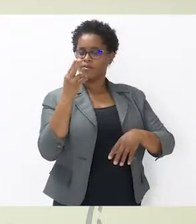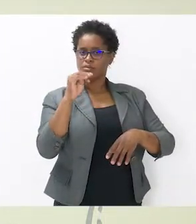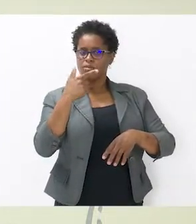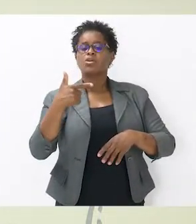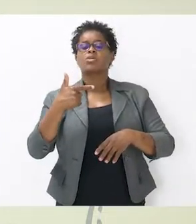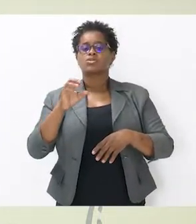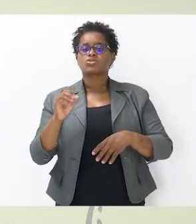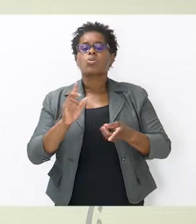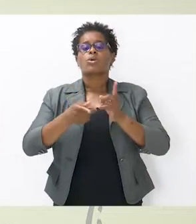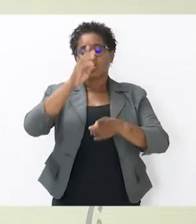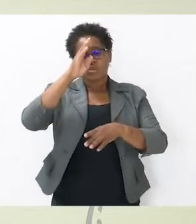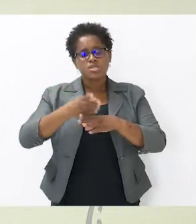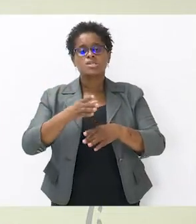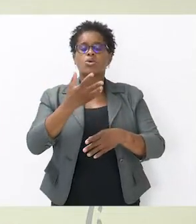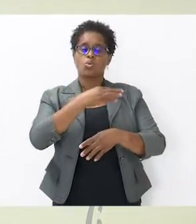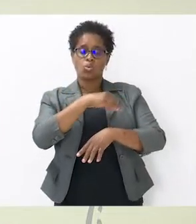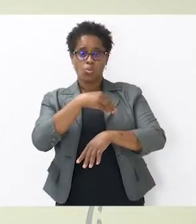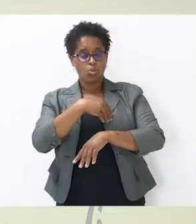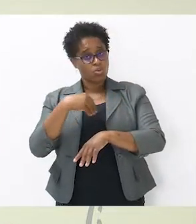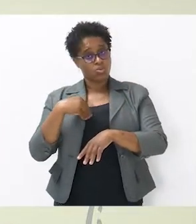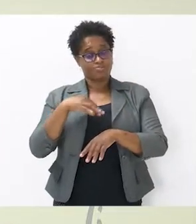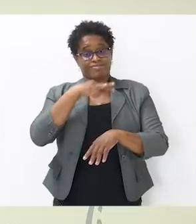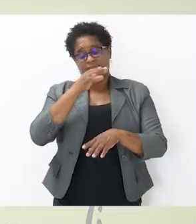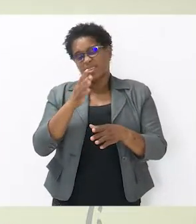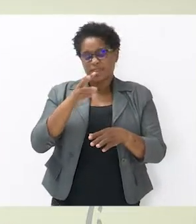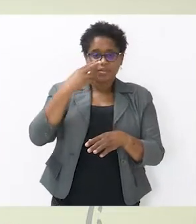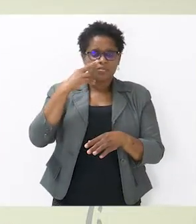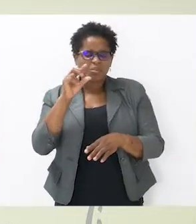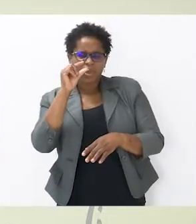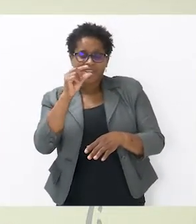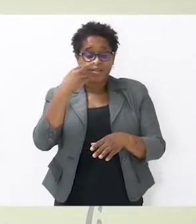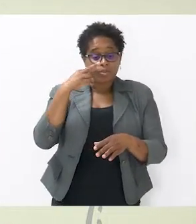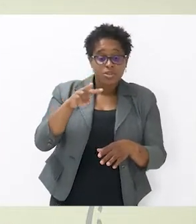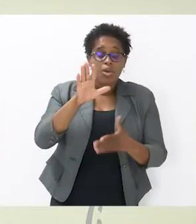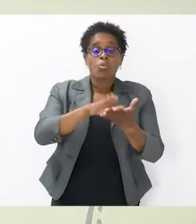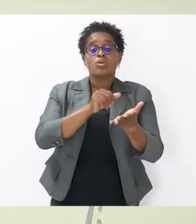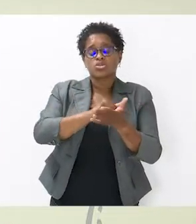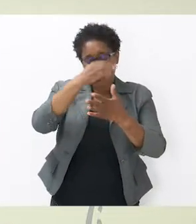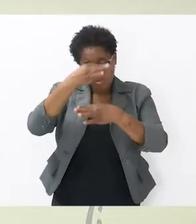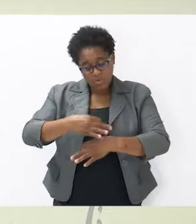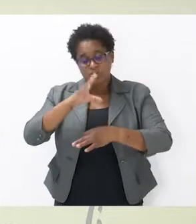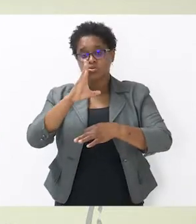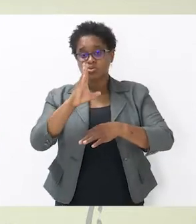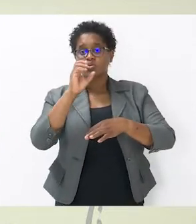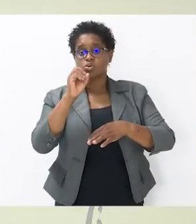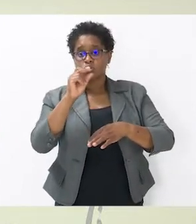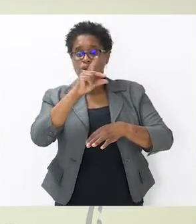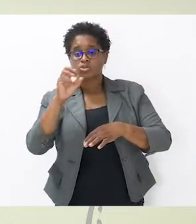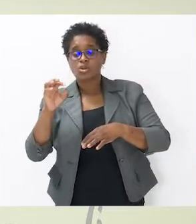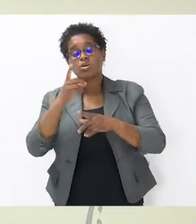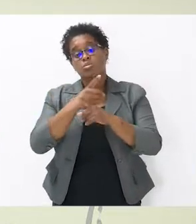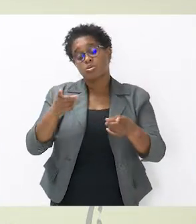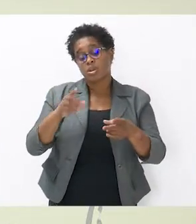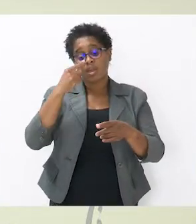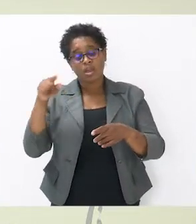Dr. Fausto tentou, através de uma pequena demonstração, corrigir a atitude do João, porque seguramente ele achou que